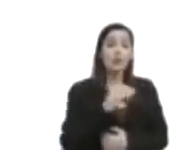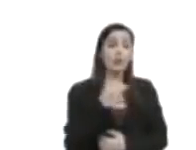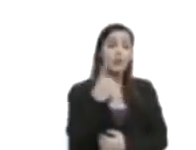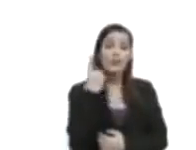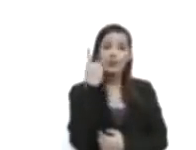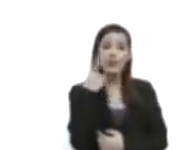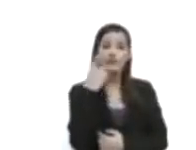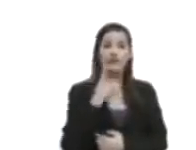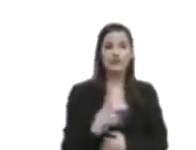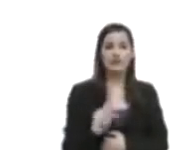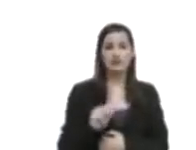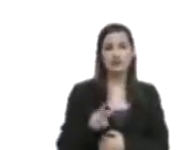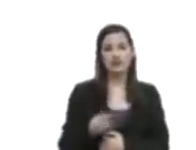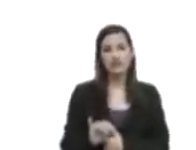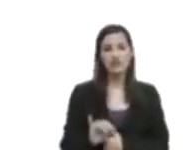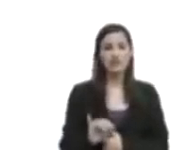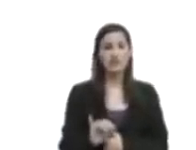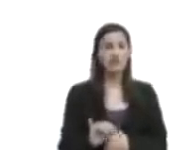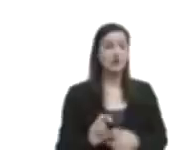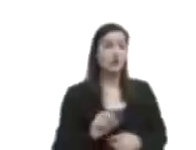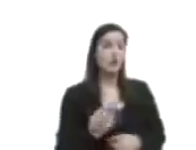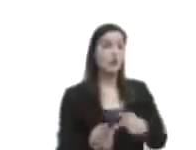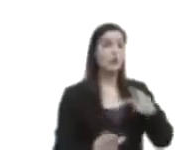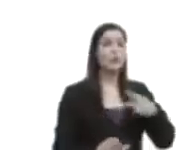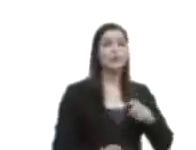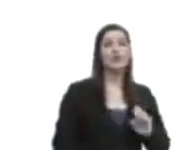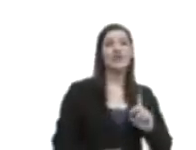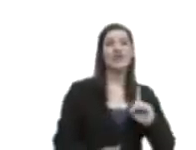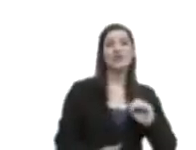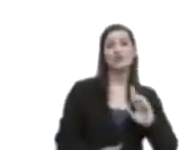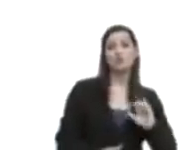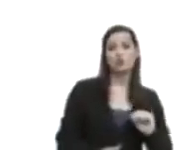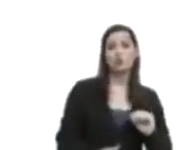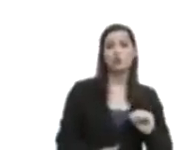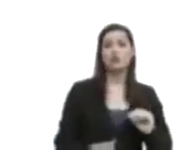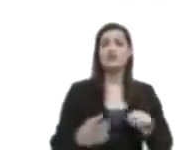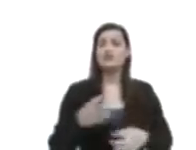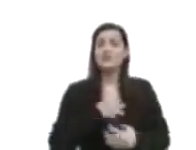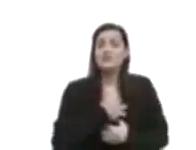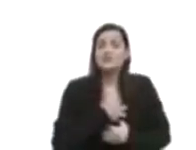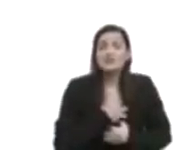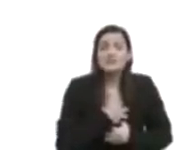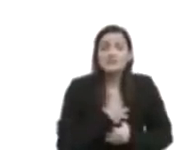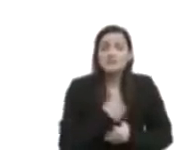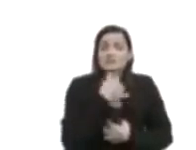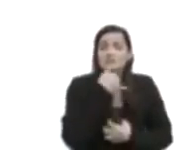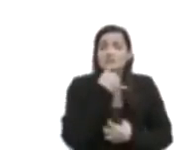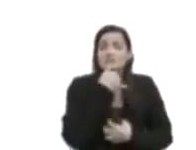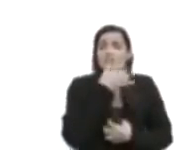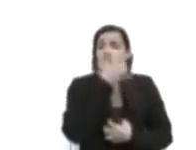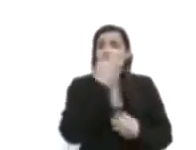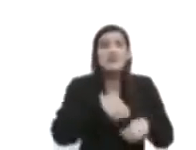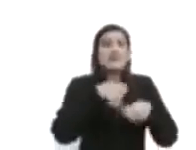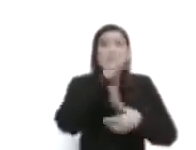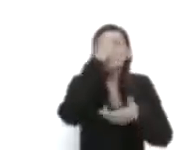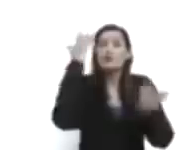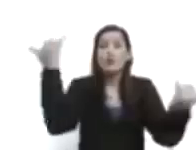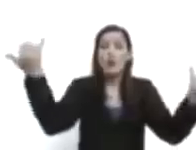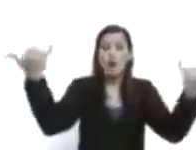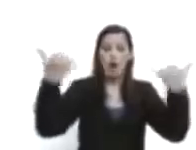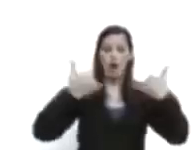negou, chorou amargamente, se entristeceu, sem que alguém falasse, sem que imposição alguma,